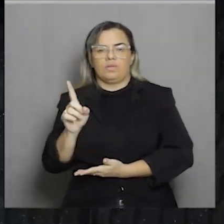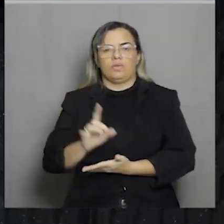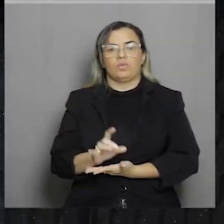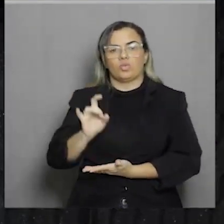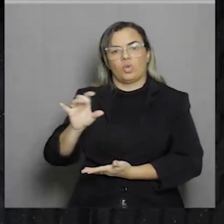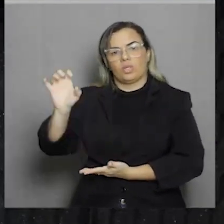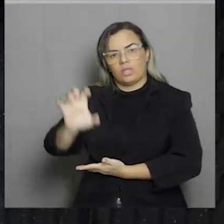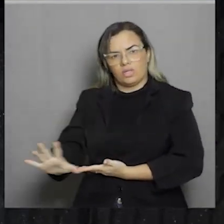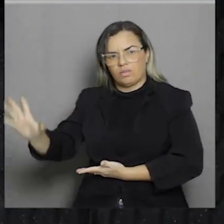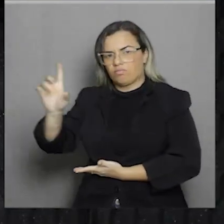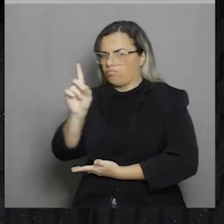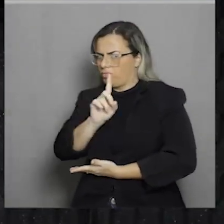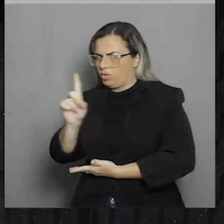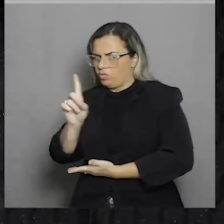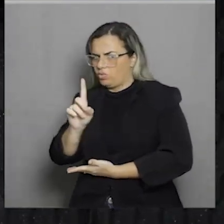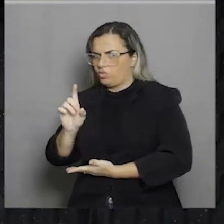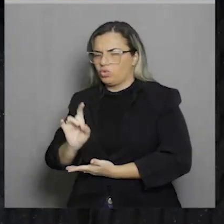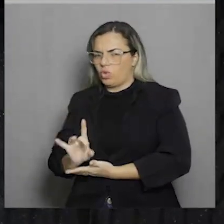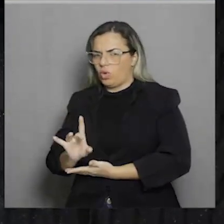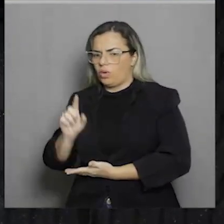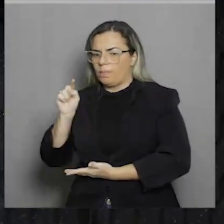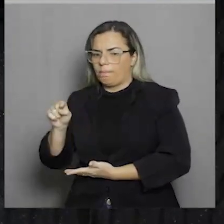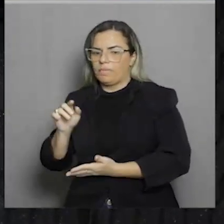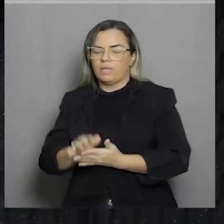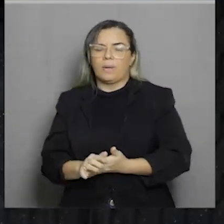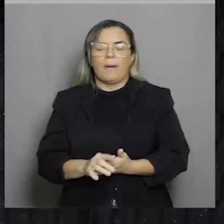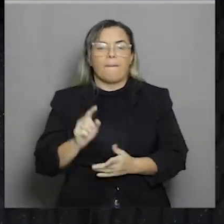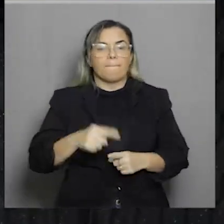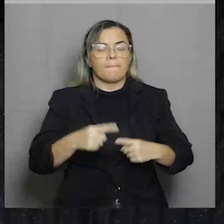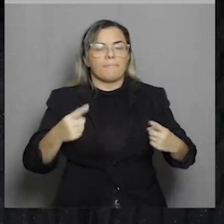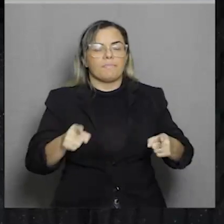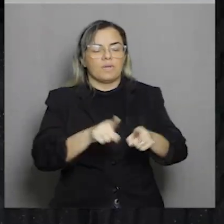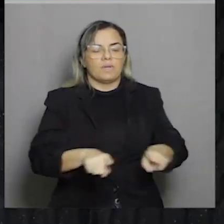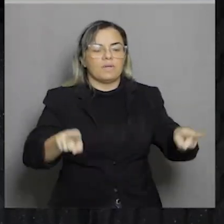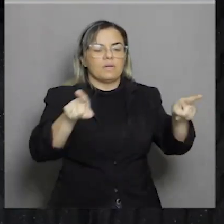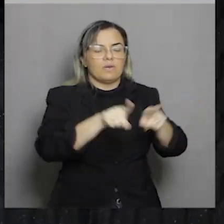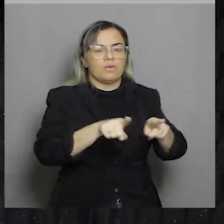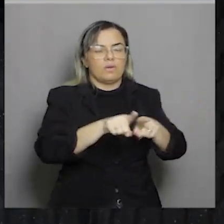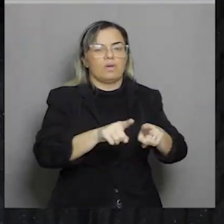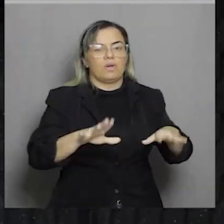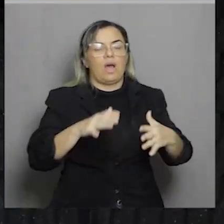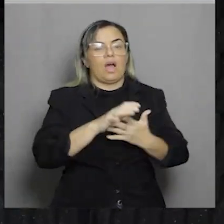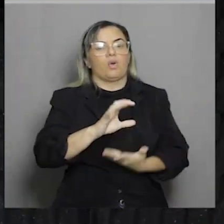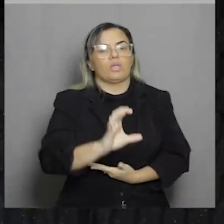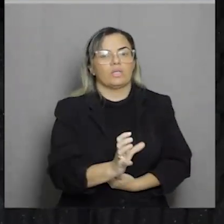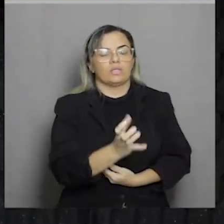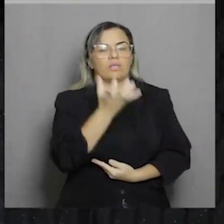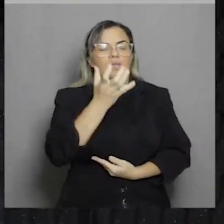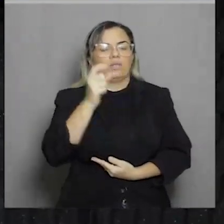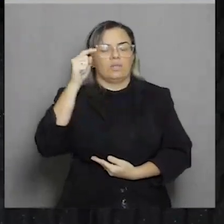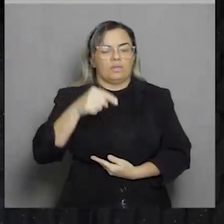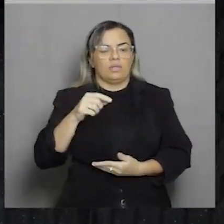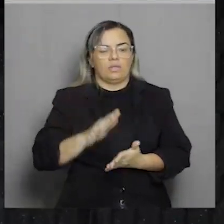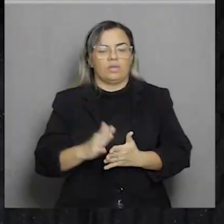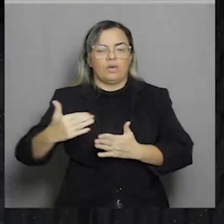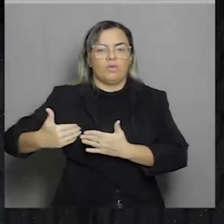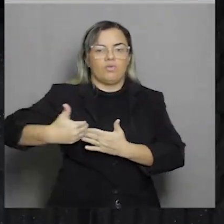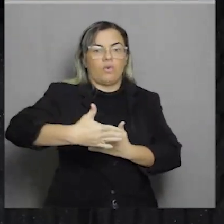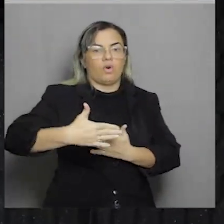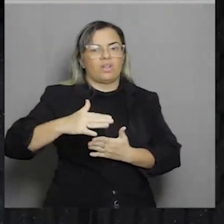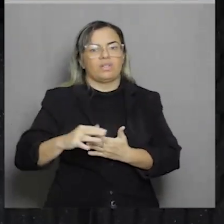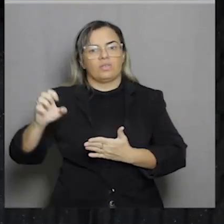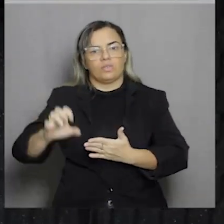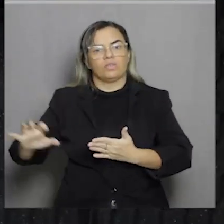da Europa, mas os campos de batalha também vão ocorrer fora do contexto